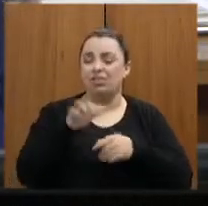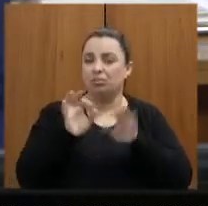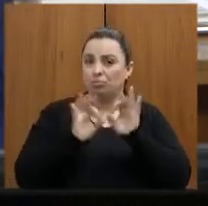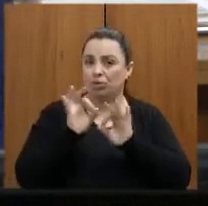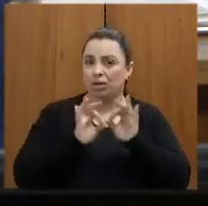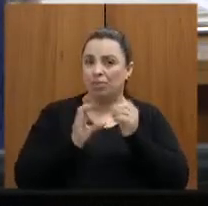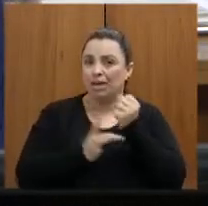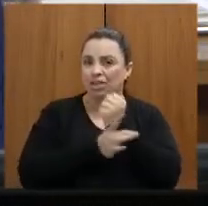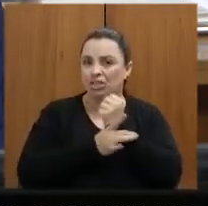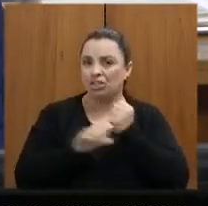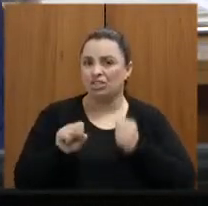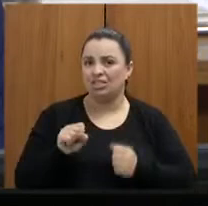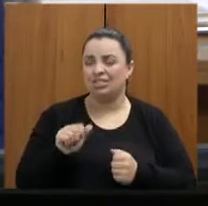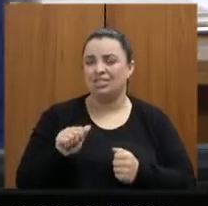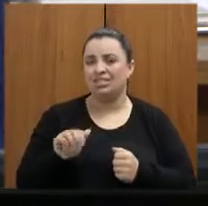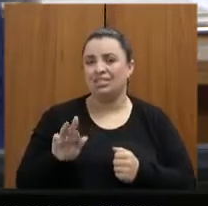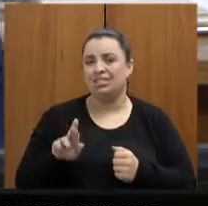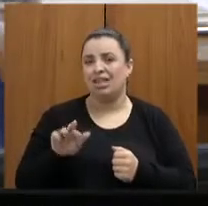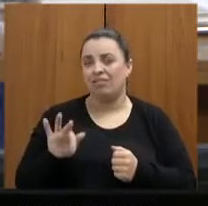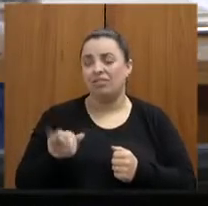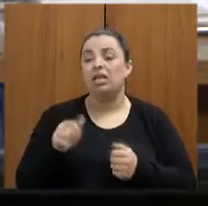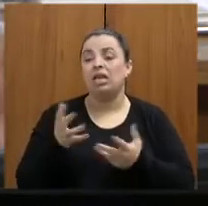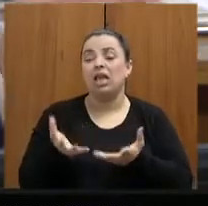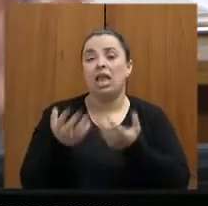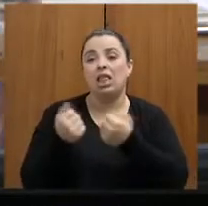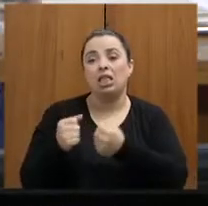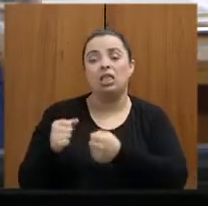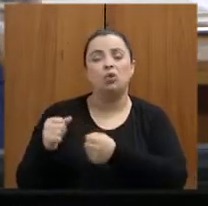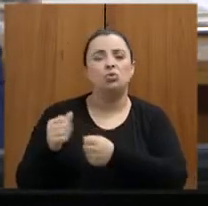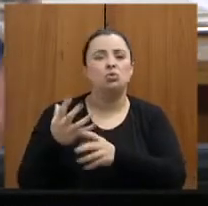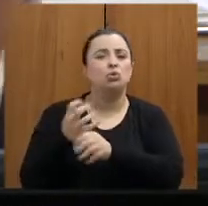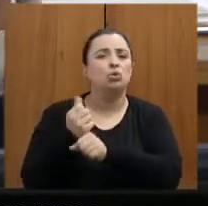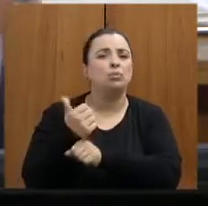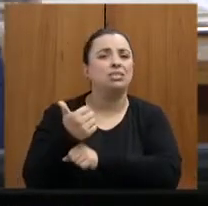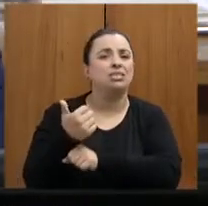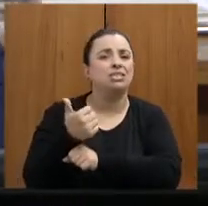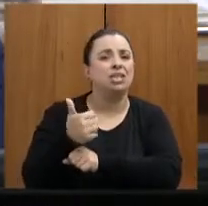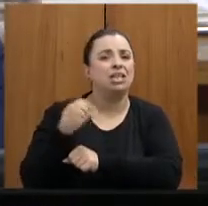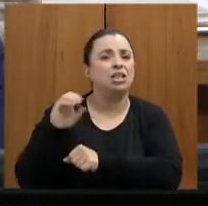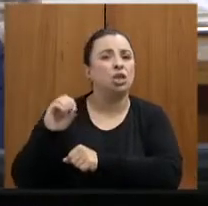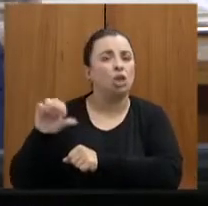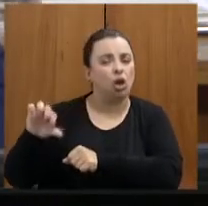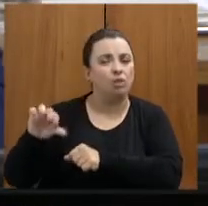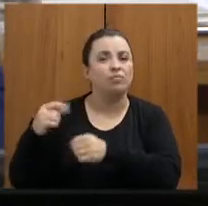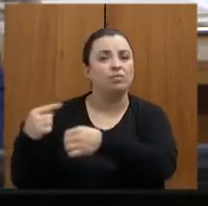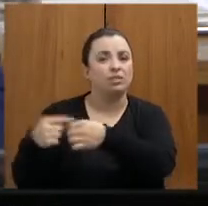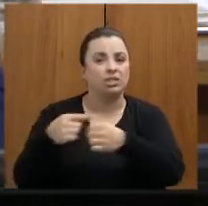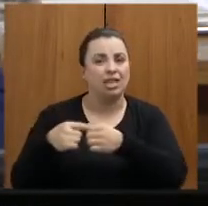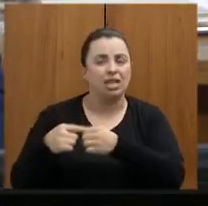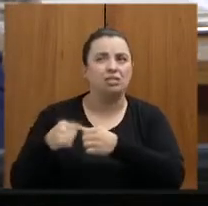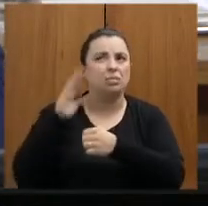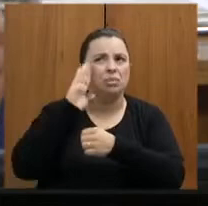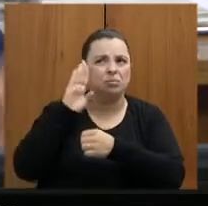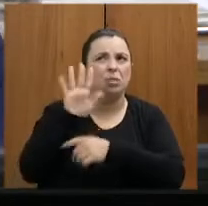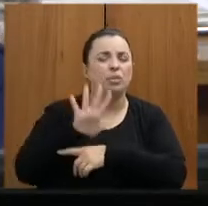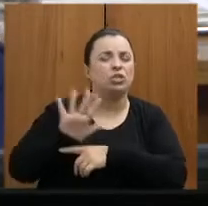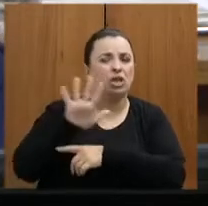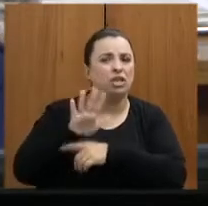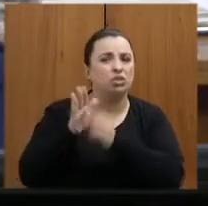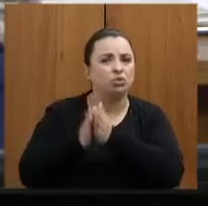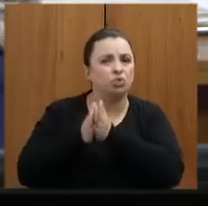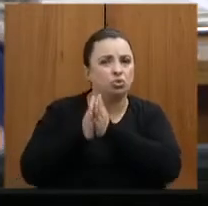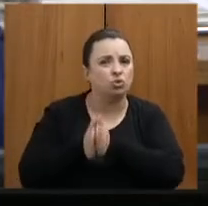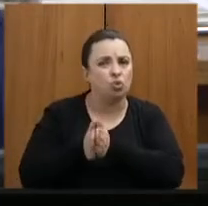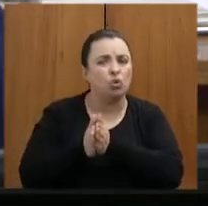agora nesse ano 109 municípios que aderiram municípios principalmente da região do Jequitinhonha na região